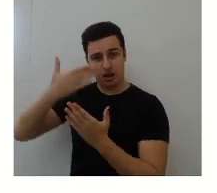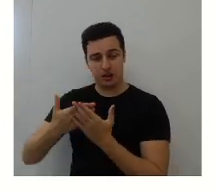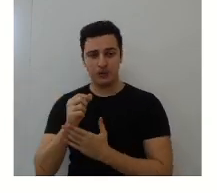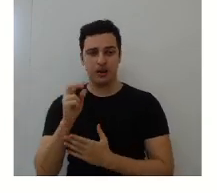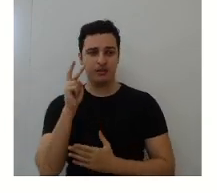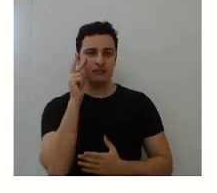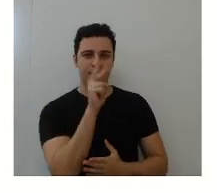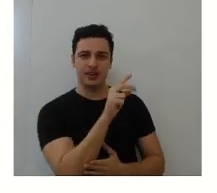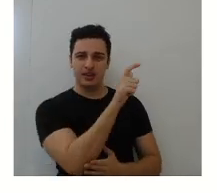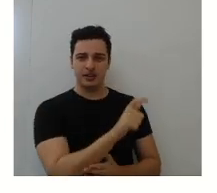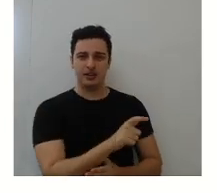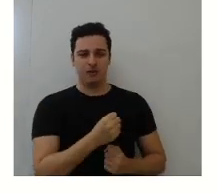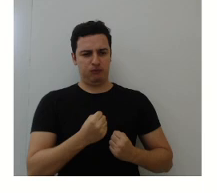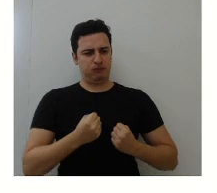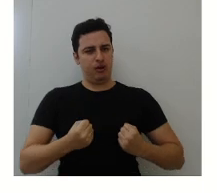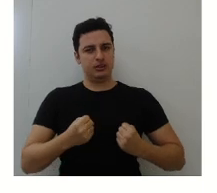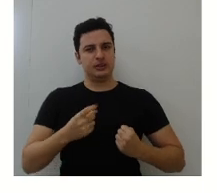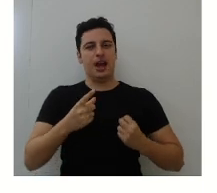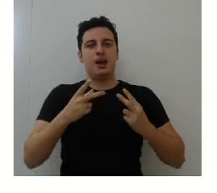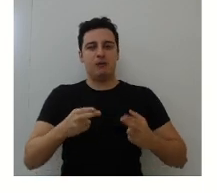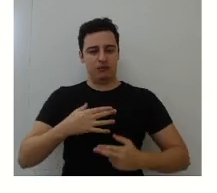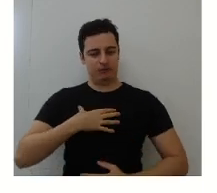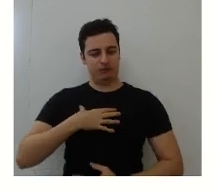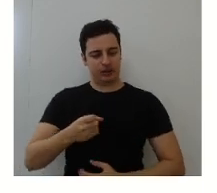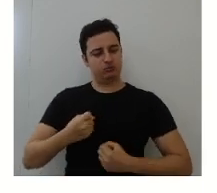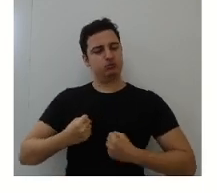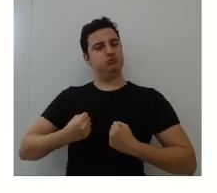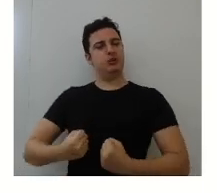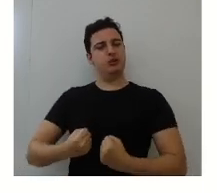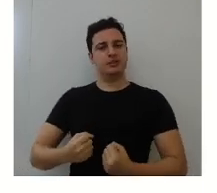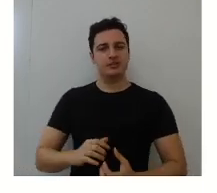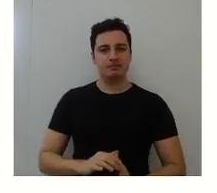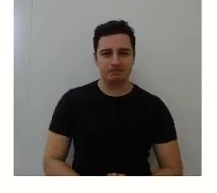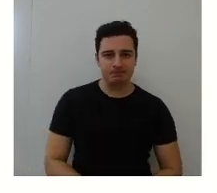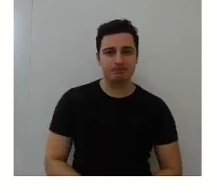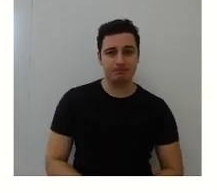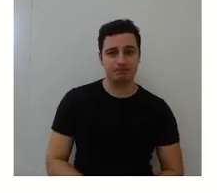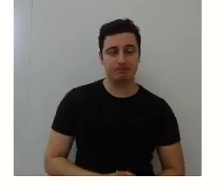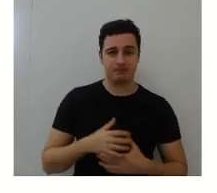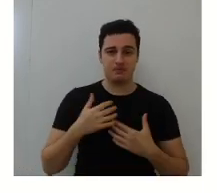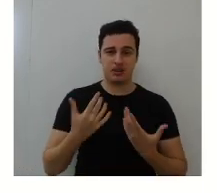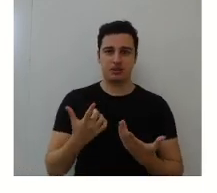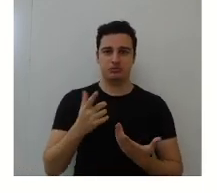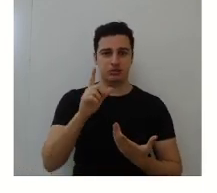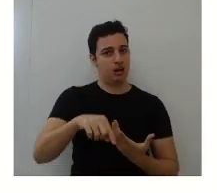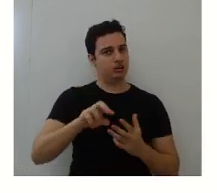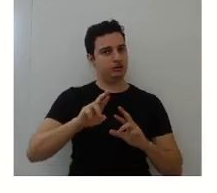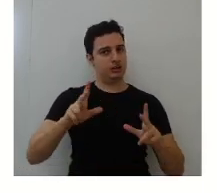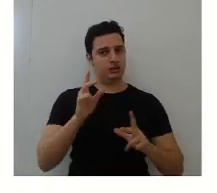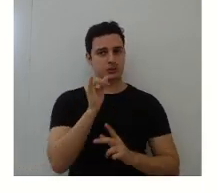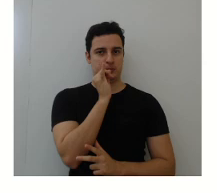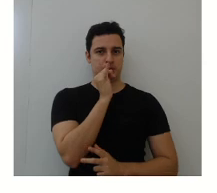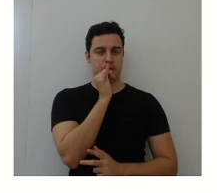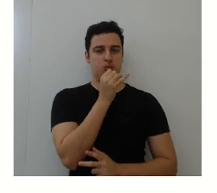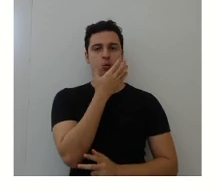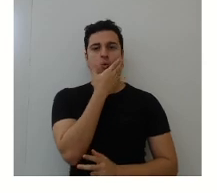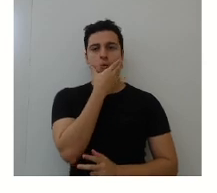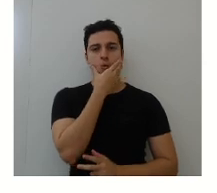de Esparta o comportamento era totalmente diferente, principalmente para o homem, que quando ele